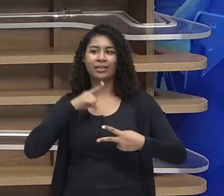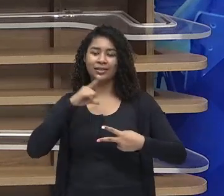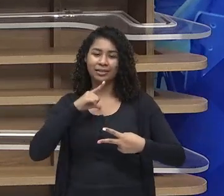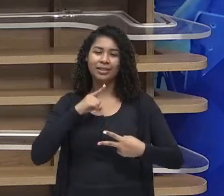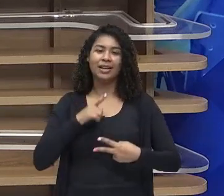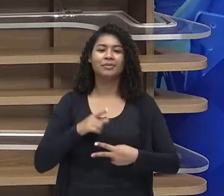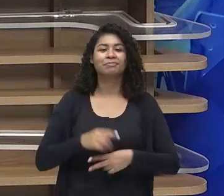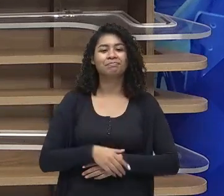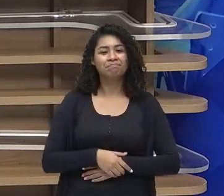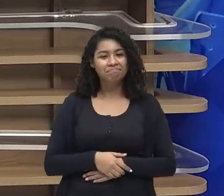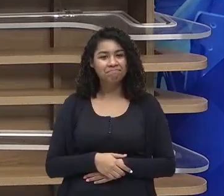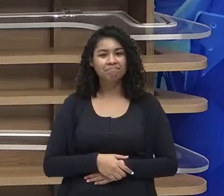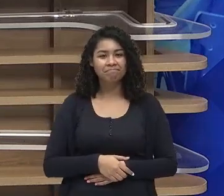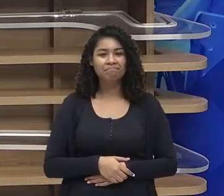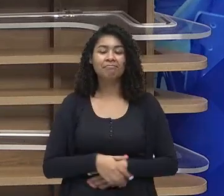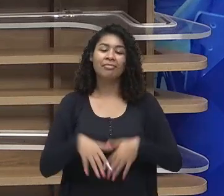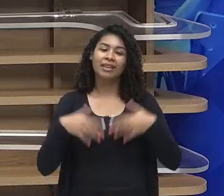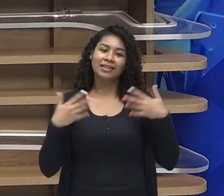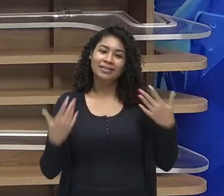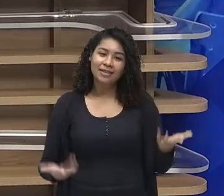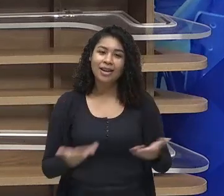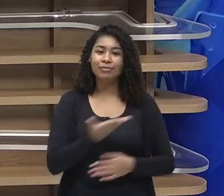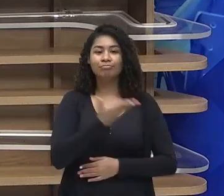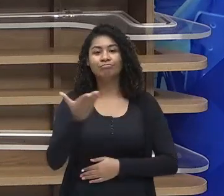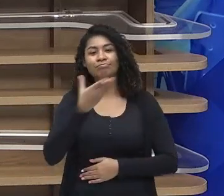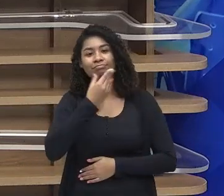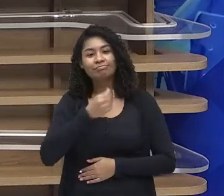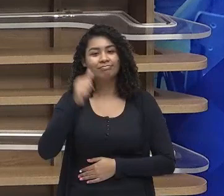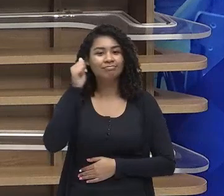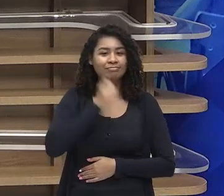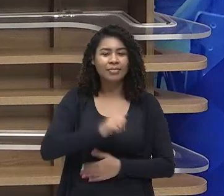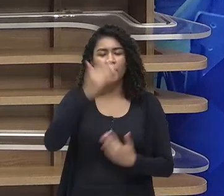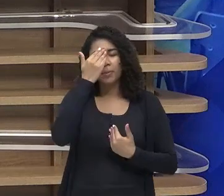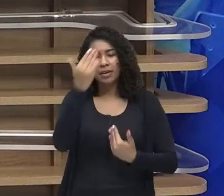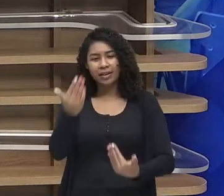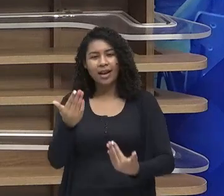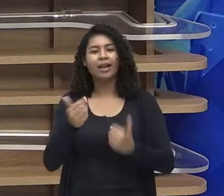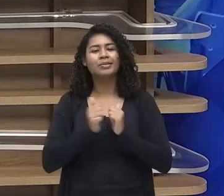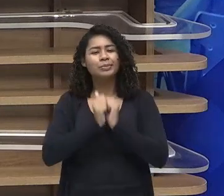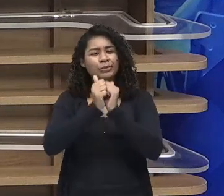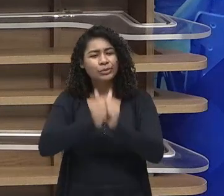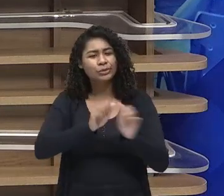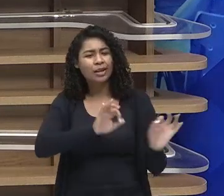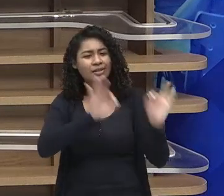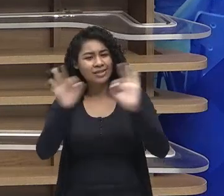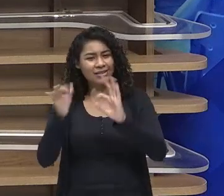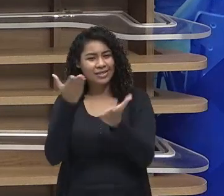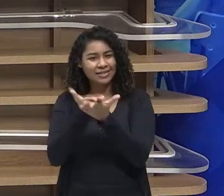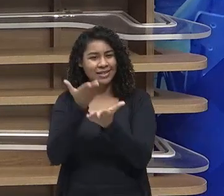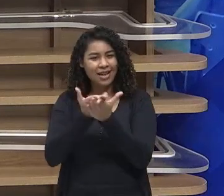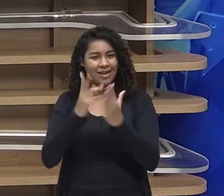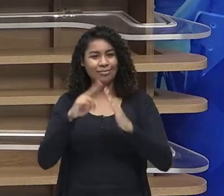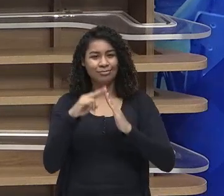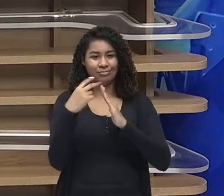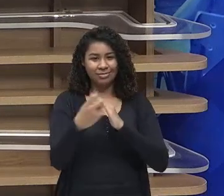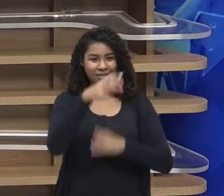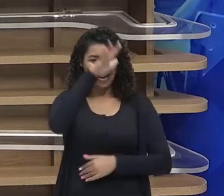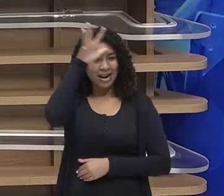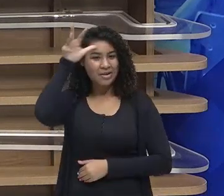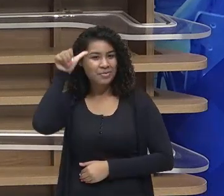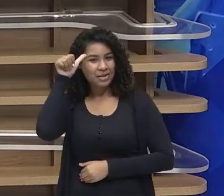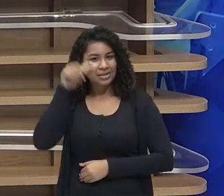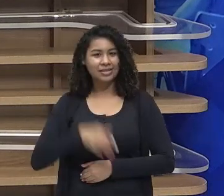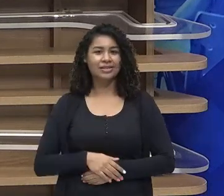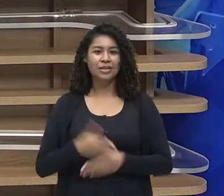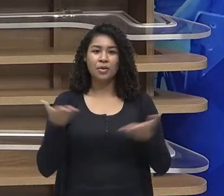um fato contrário. Então, meus queridos, minhas queridas, muito obrigado pela companhia. Mais uma aula em Casa Amazonas,